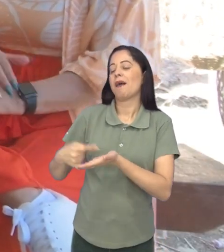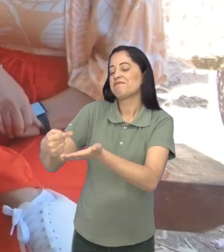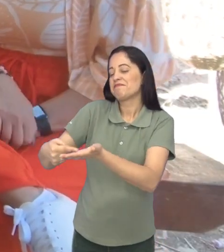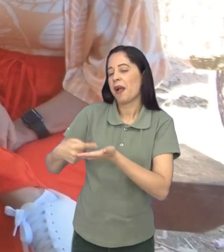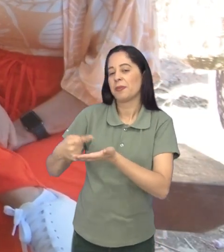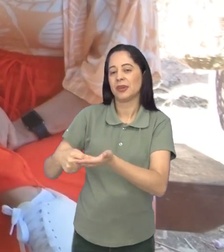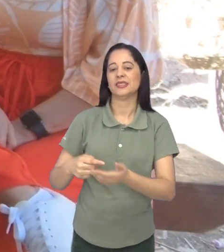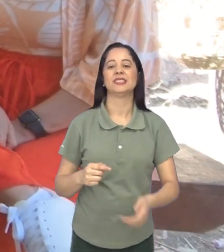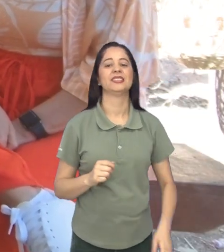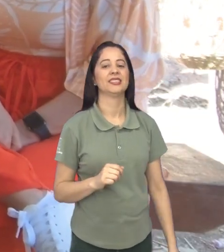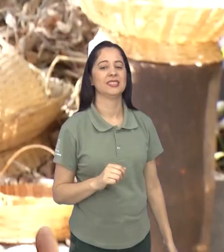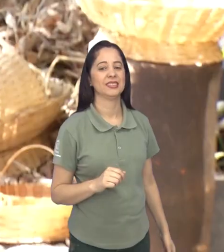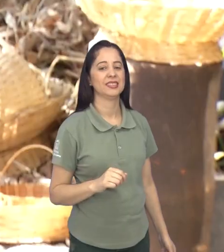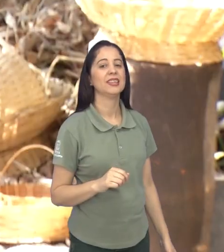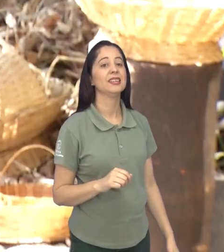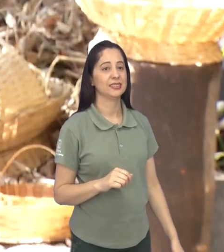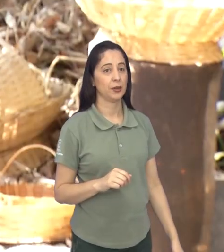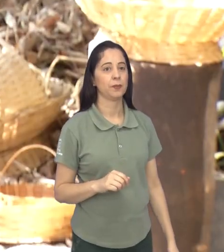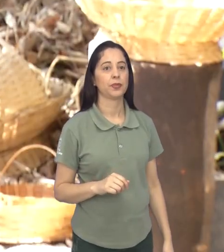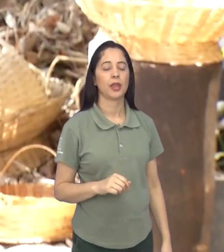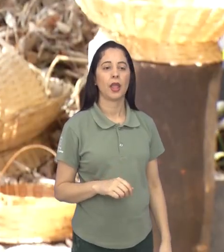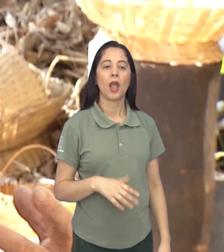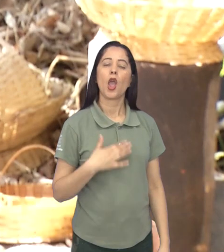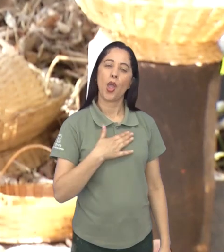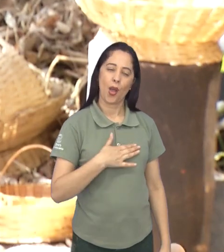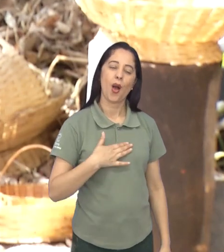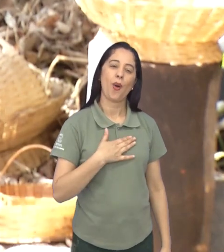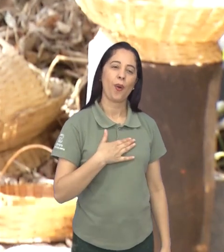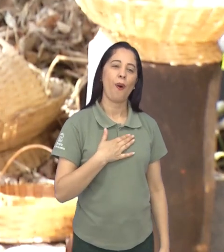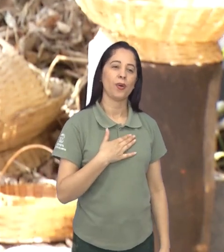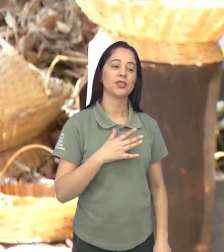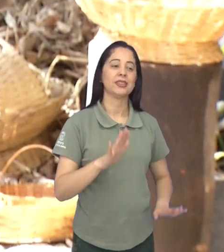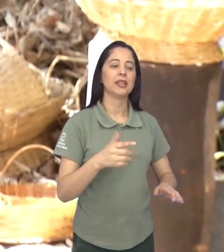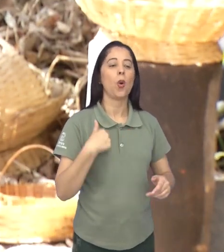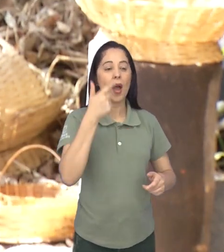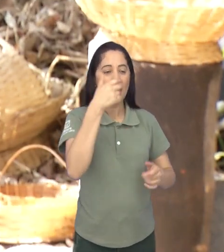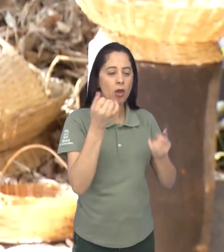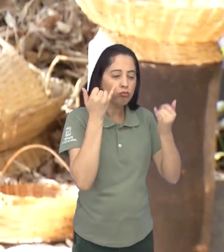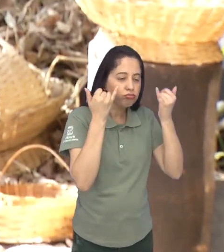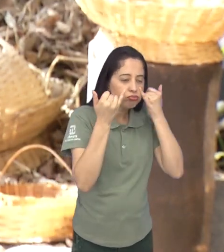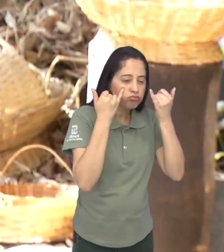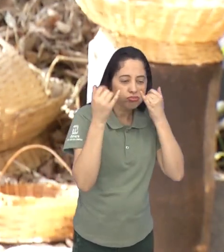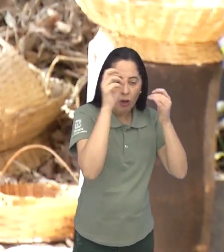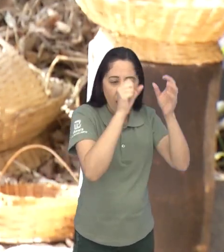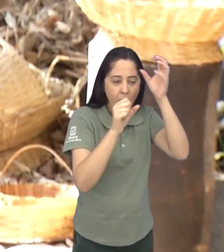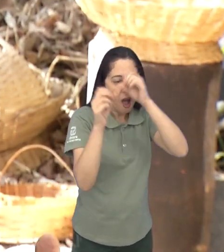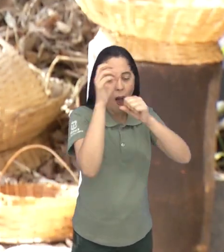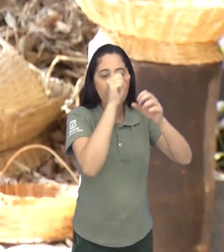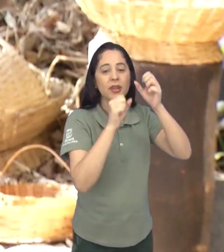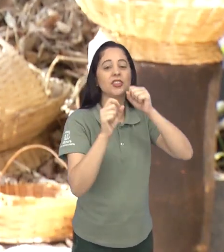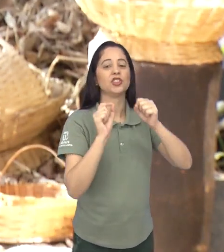isso. Então, a gente que gosta, a gente procura se informar a respeito, né? E,